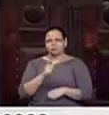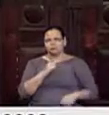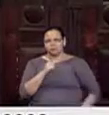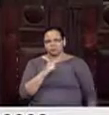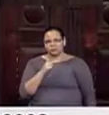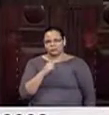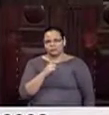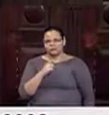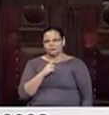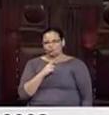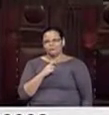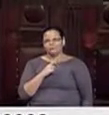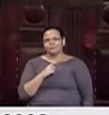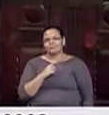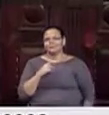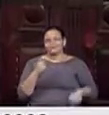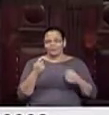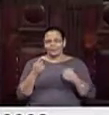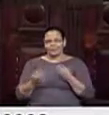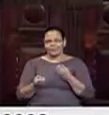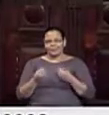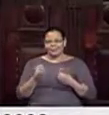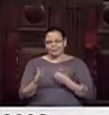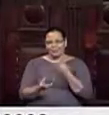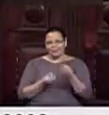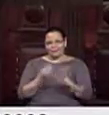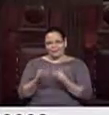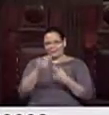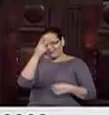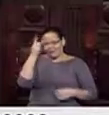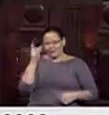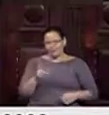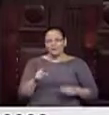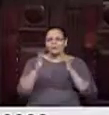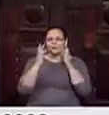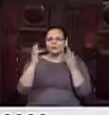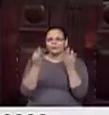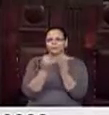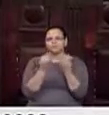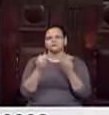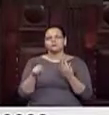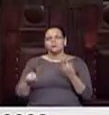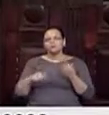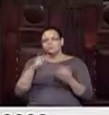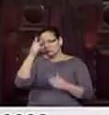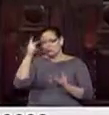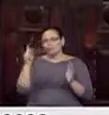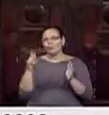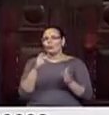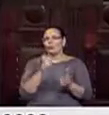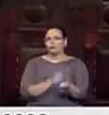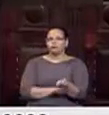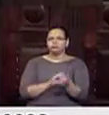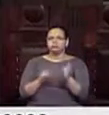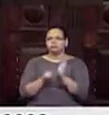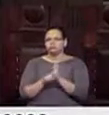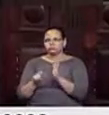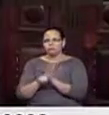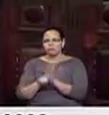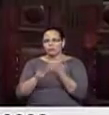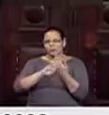em efetivamente dar às pessoas, às famílias e aos usuários de drogas a possibilidade